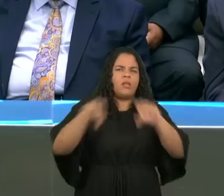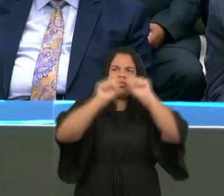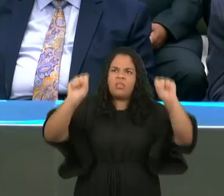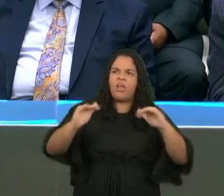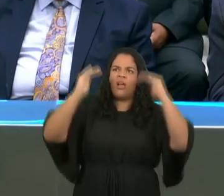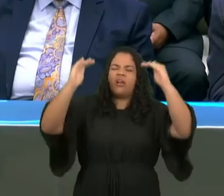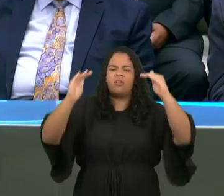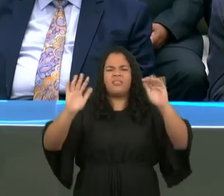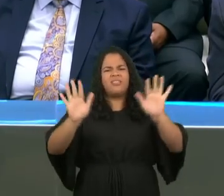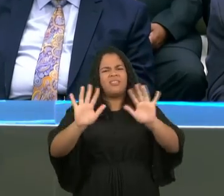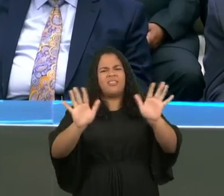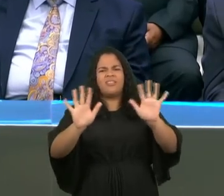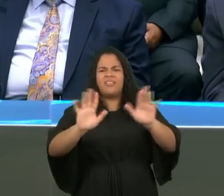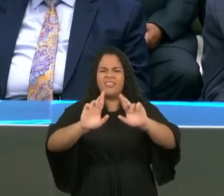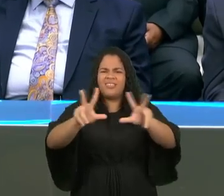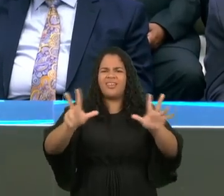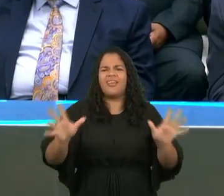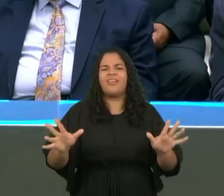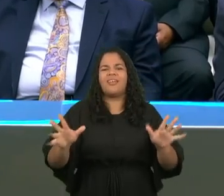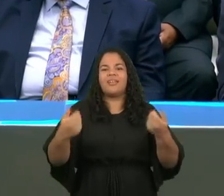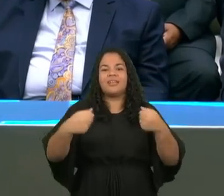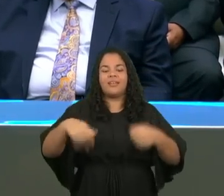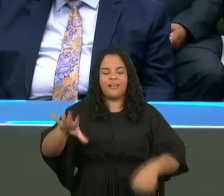não. Amor.